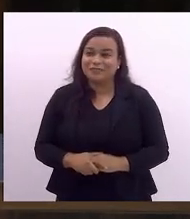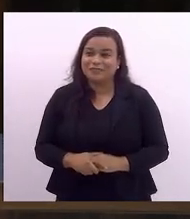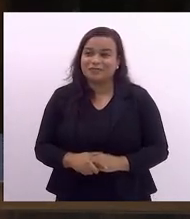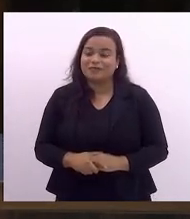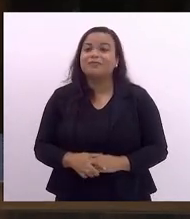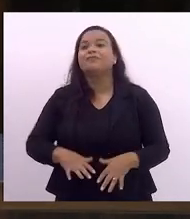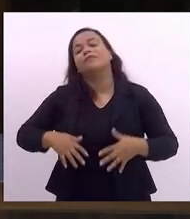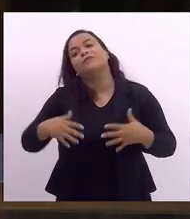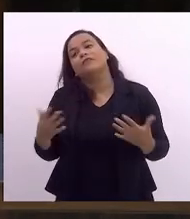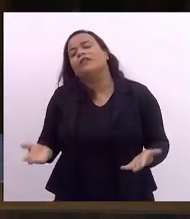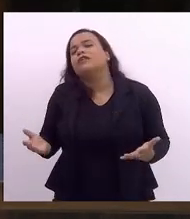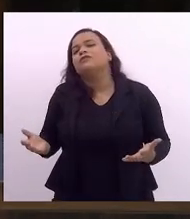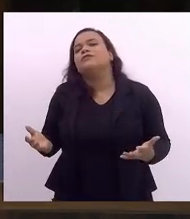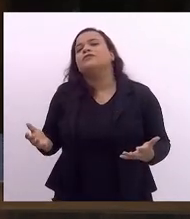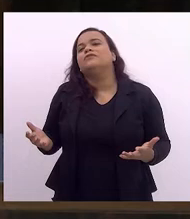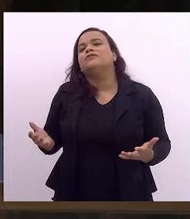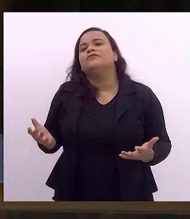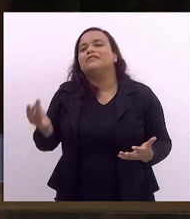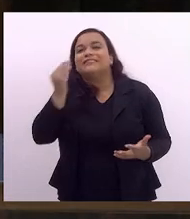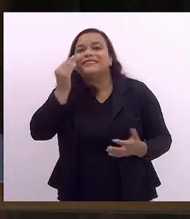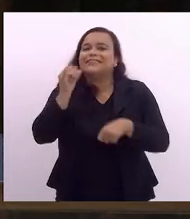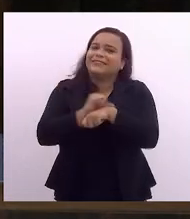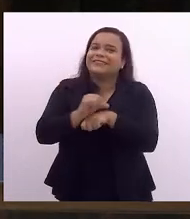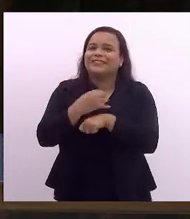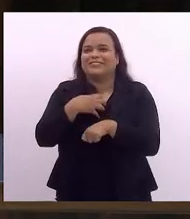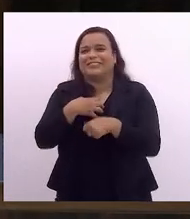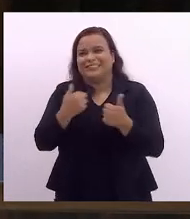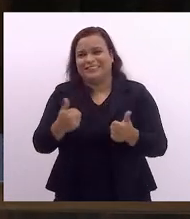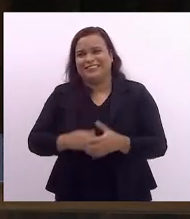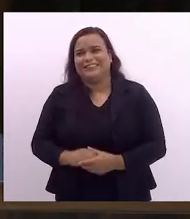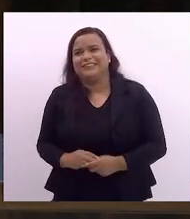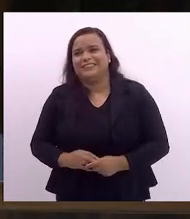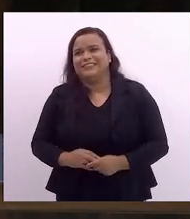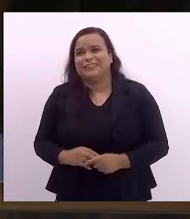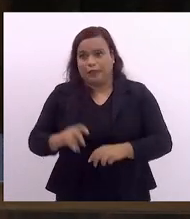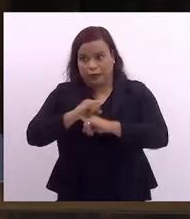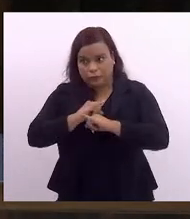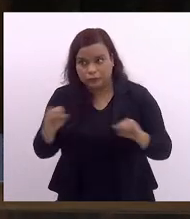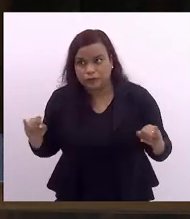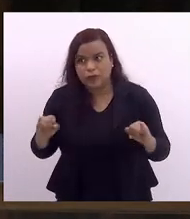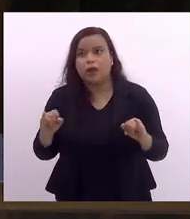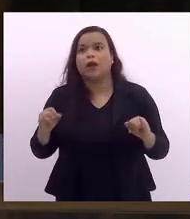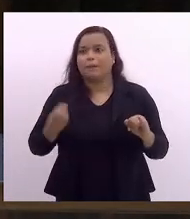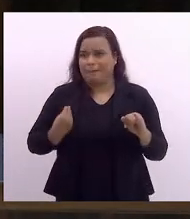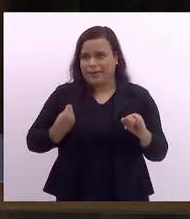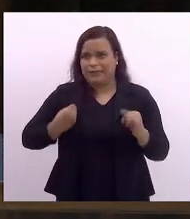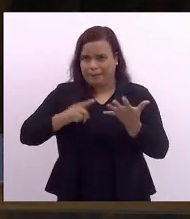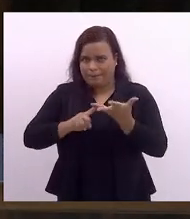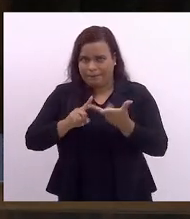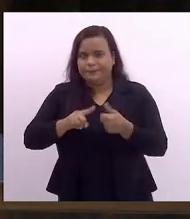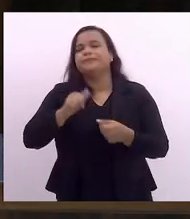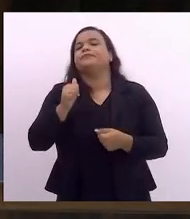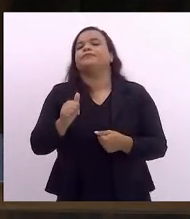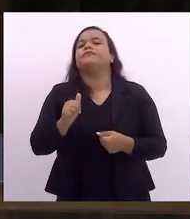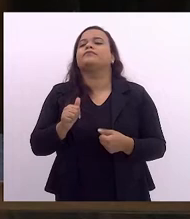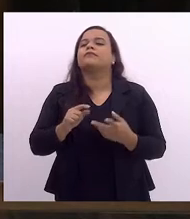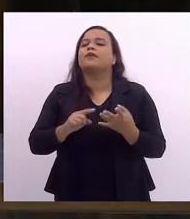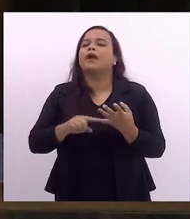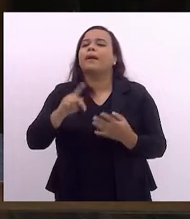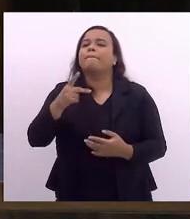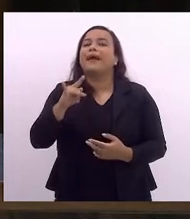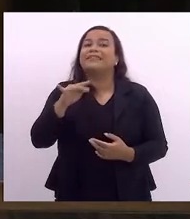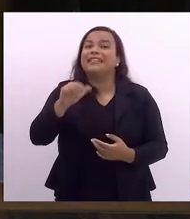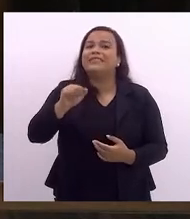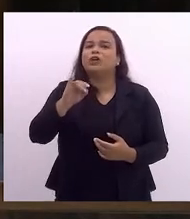Então, estamos indo da melhor forma possível. Anunciar aqui mais algumas presenças. Patrícia de